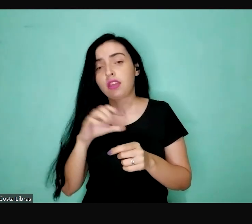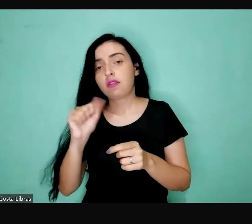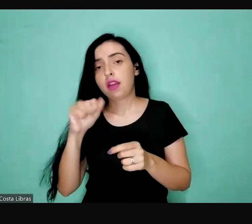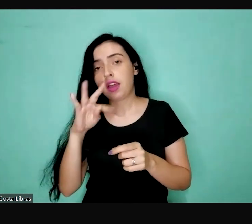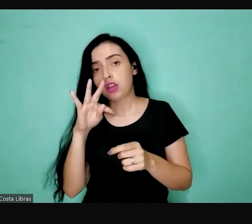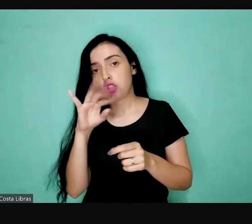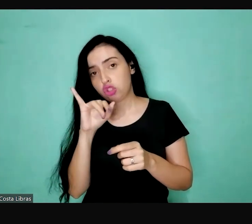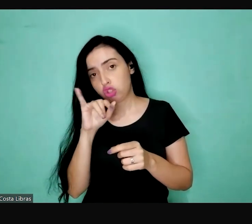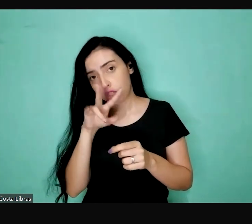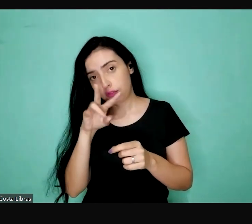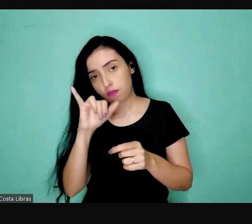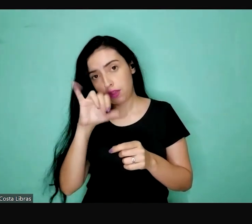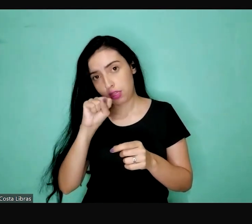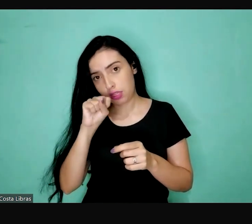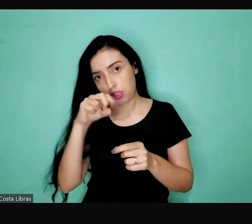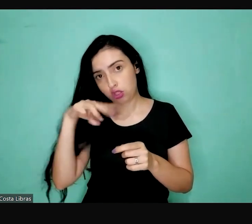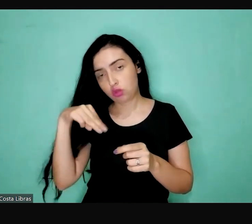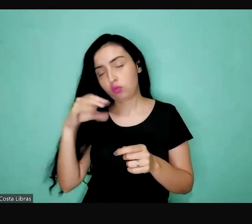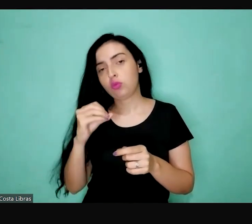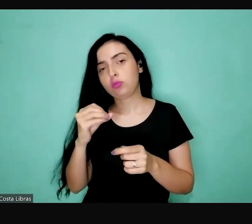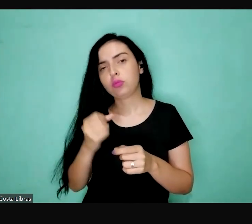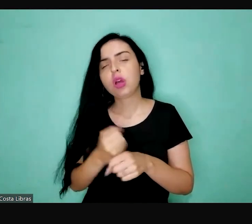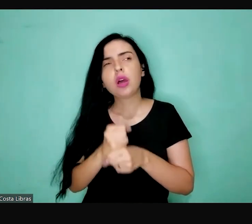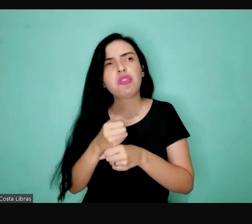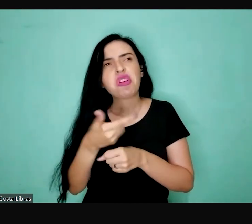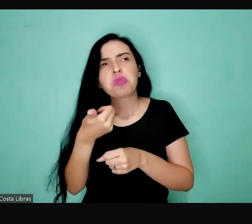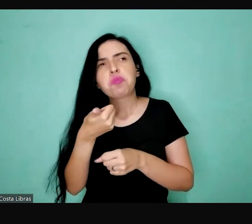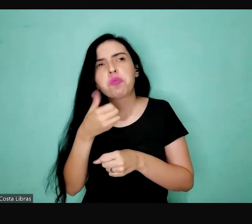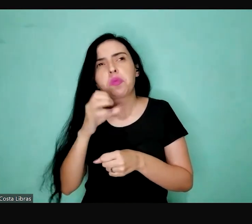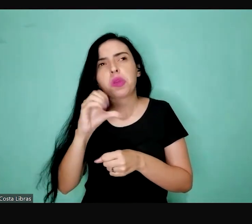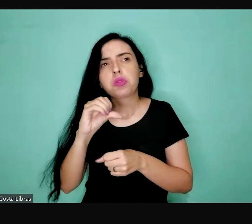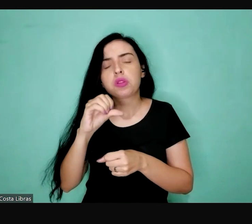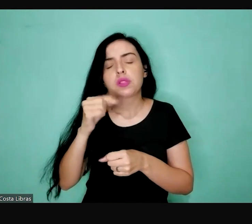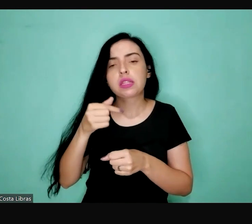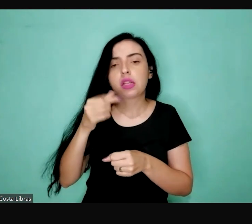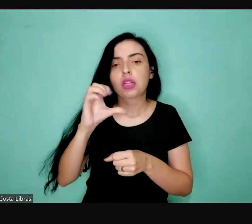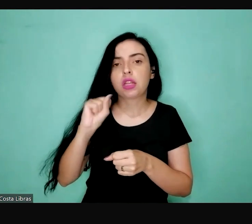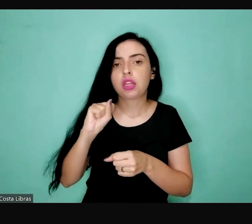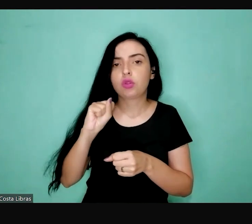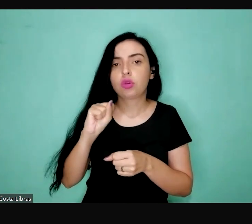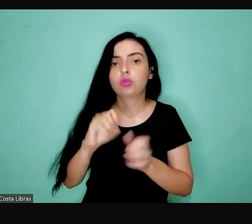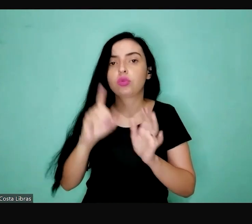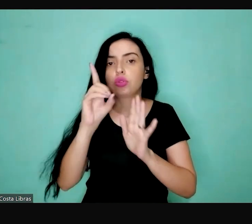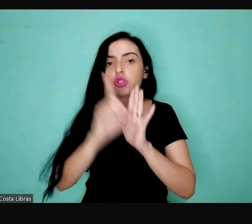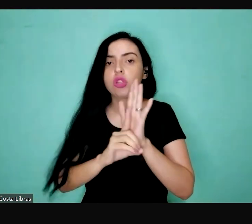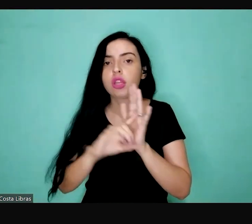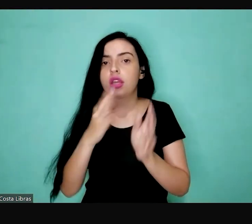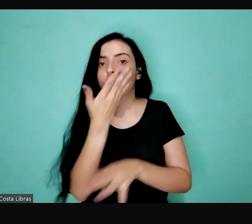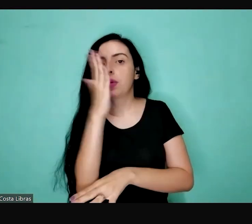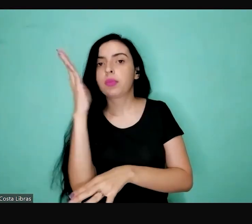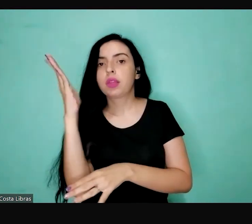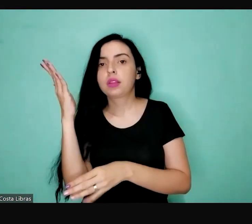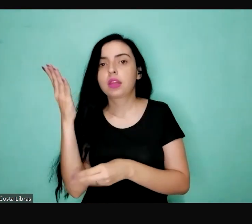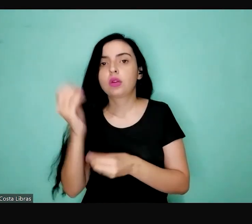nessa altura, em 1978, o direito ambiental ficava muito mais atrasado e os